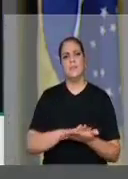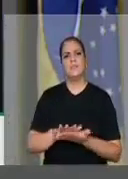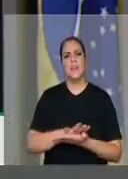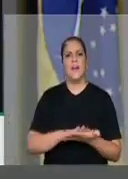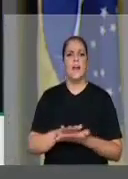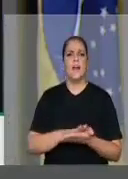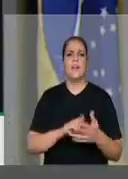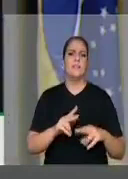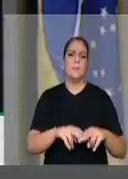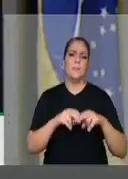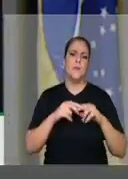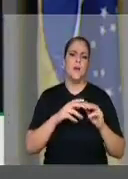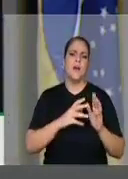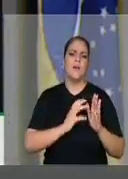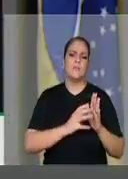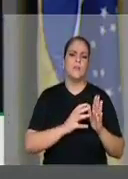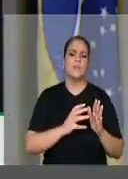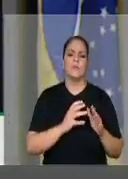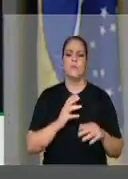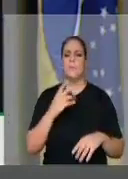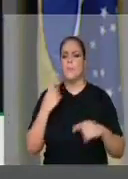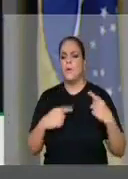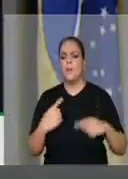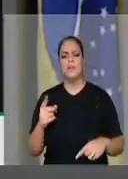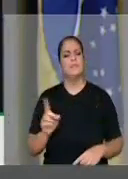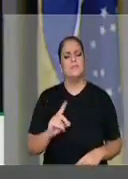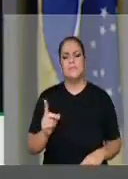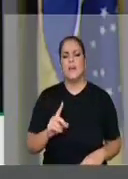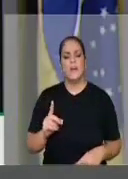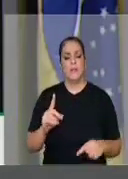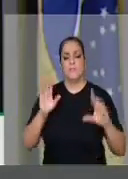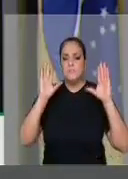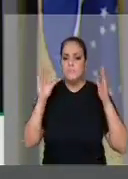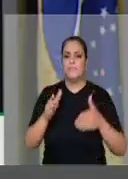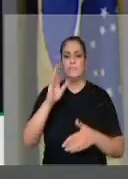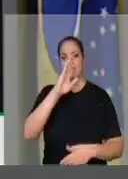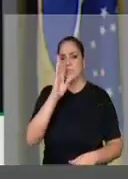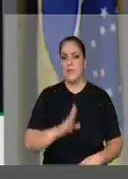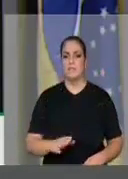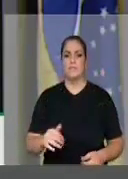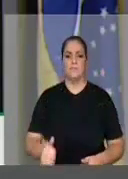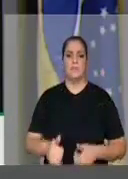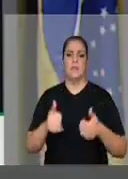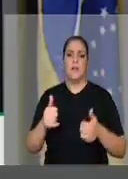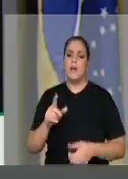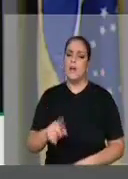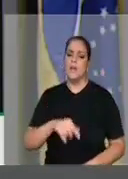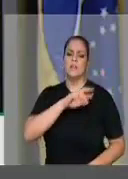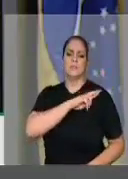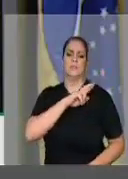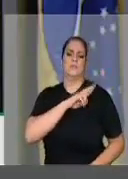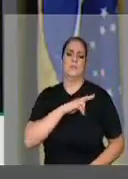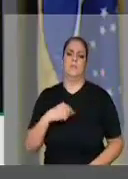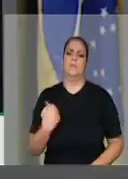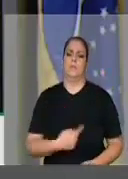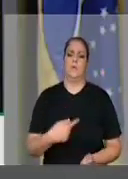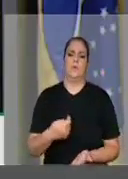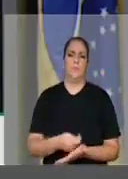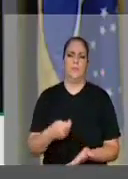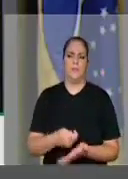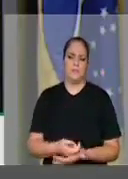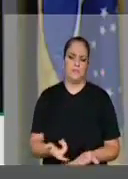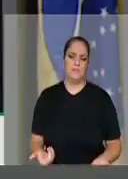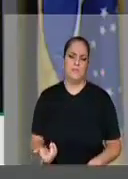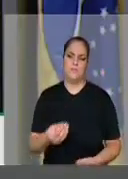viés que não seja o viés nacional. Nós estamos fazendo uma obrigação de casa. Já deviam ter